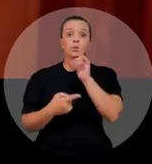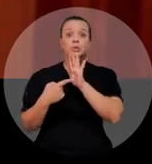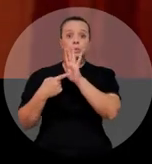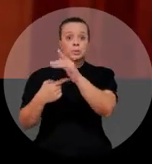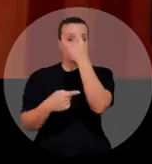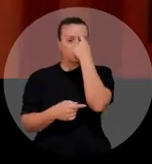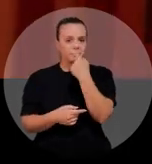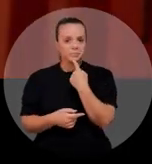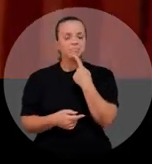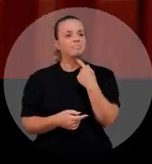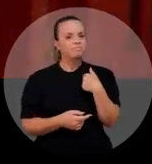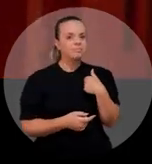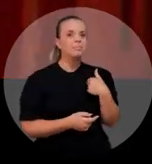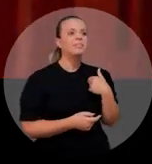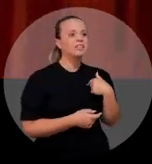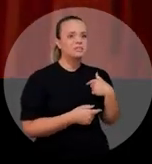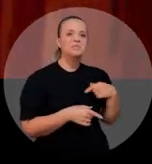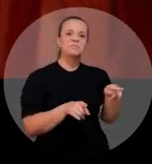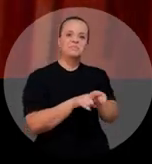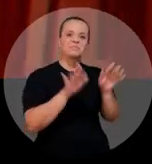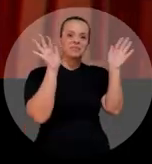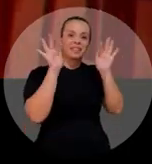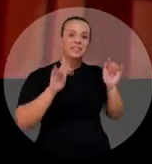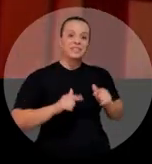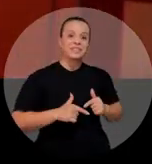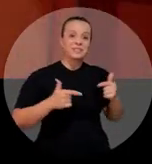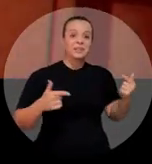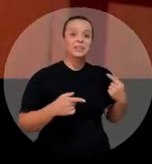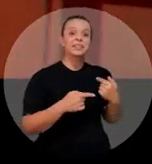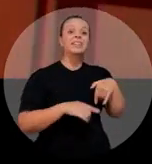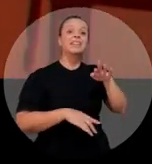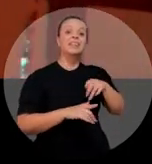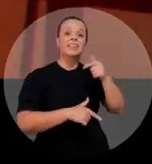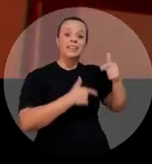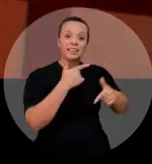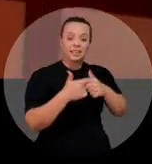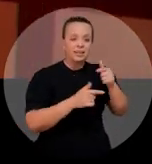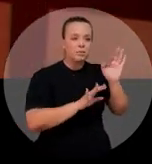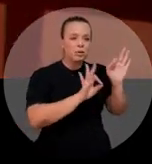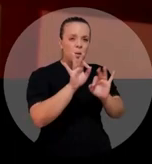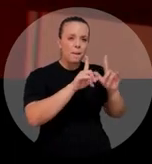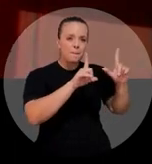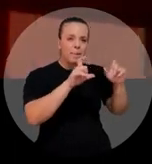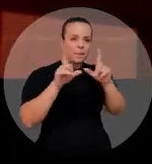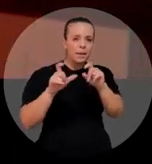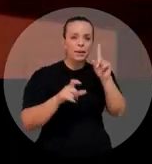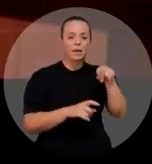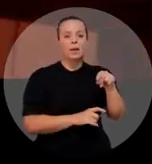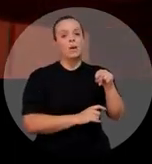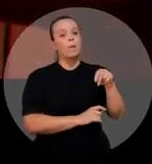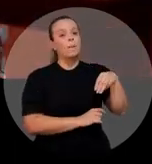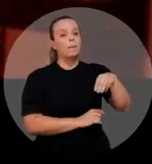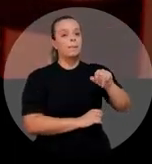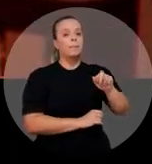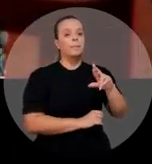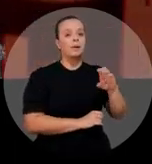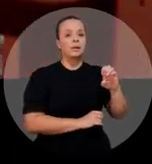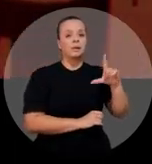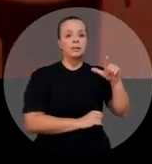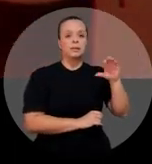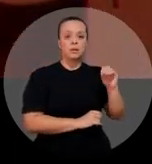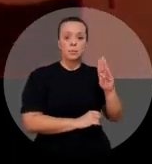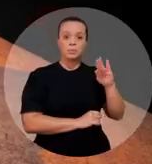na imagem? Cara, eu fui muito felizardo também, porque quem fez a direção de fotografia foi o Marcelo Bis. Grande Marcelo Bis